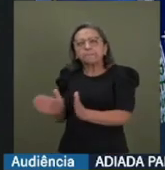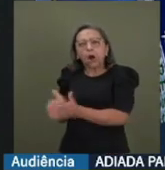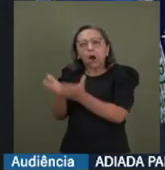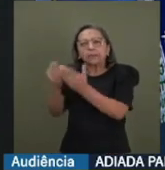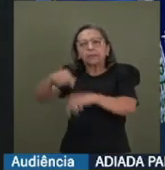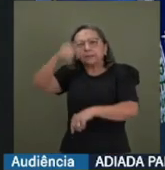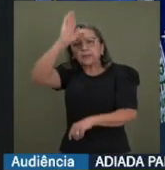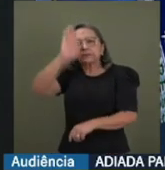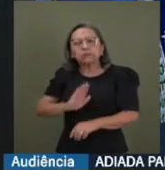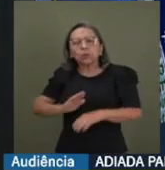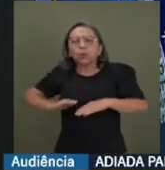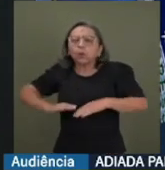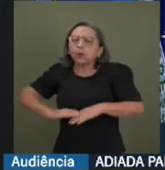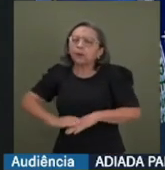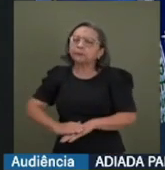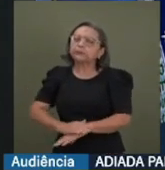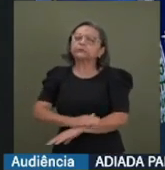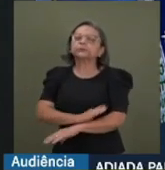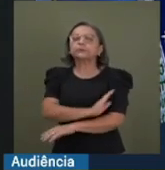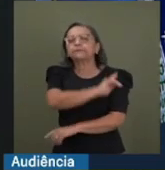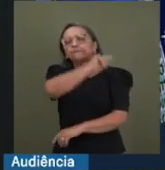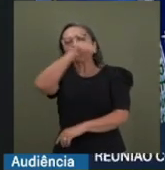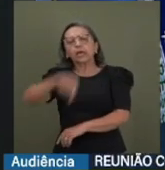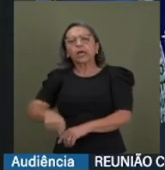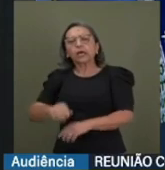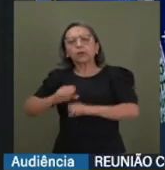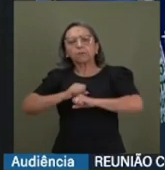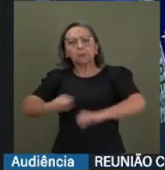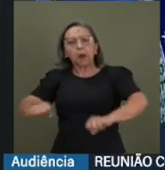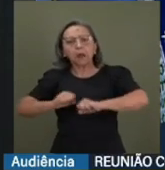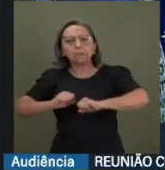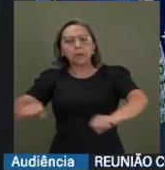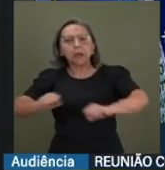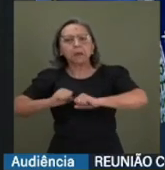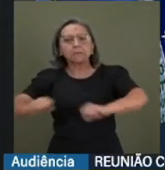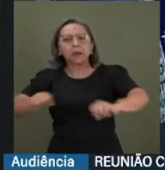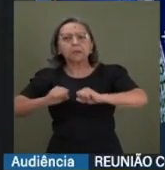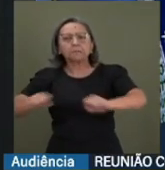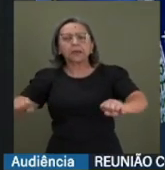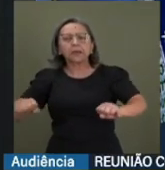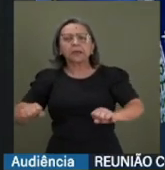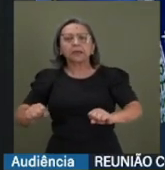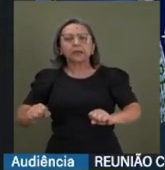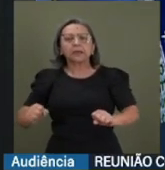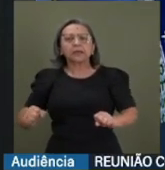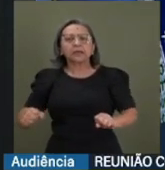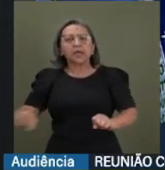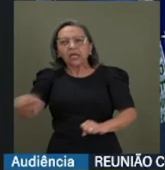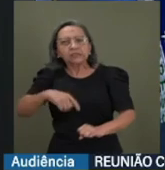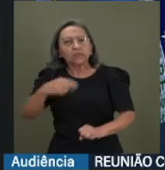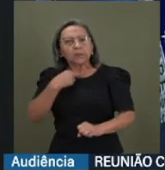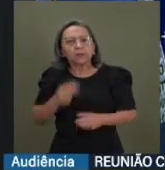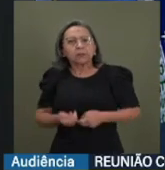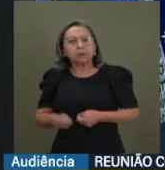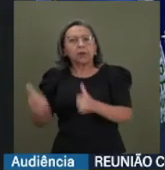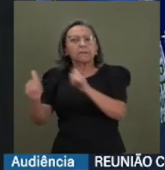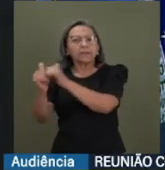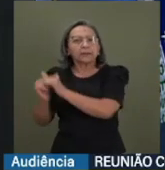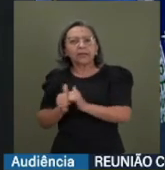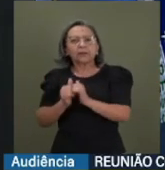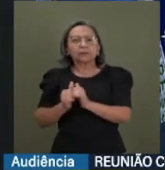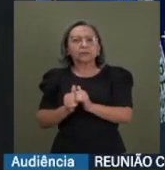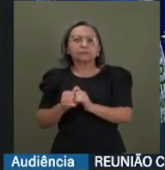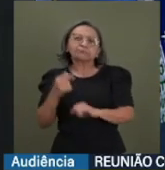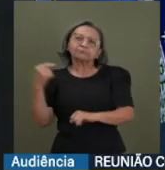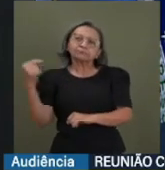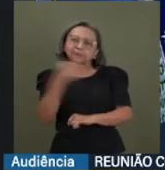Brasil, humildes, que vieram protestar aqui, inconformados com o resultado das eleições, estes não podem receber anistia na ótica da